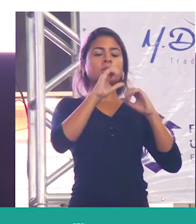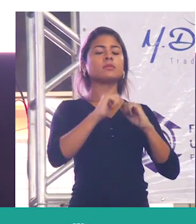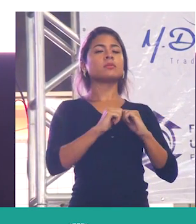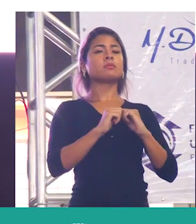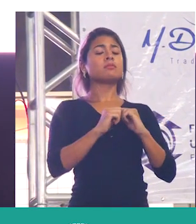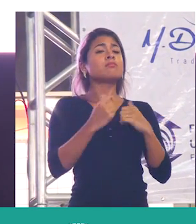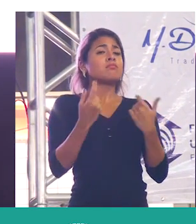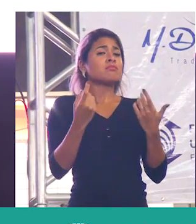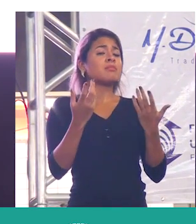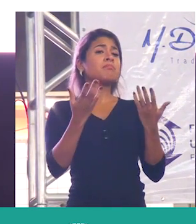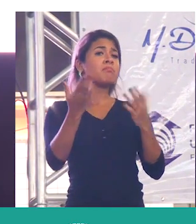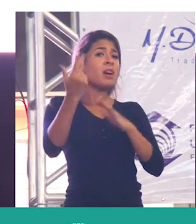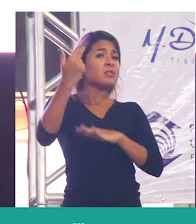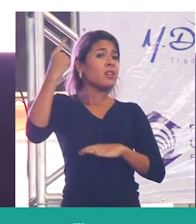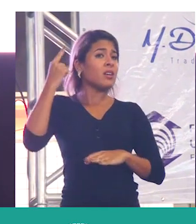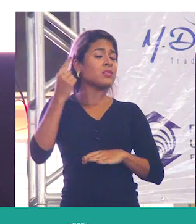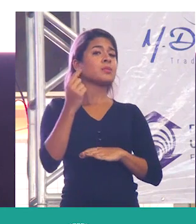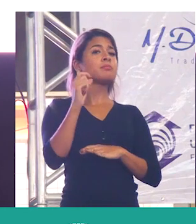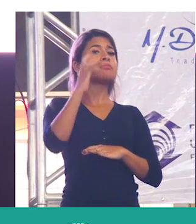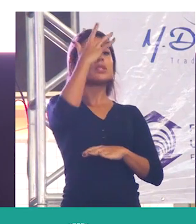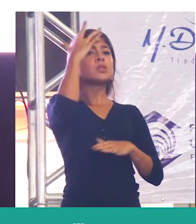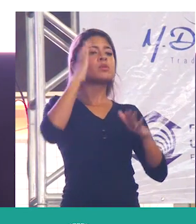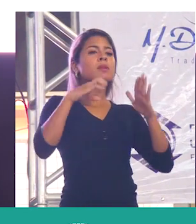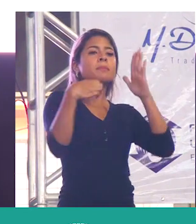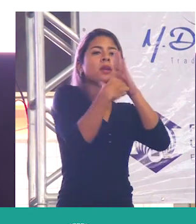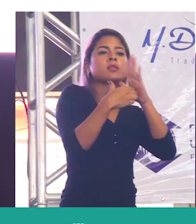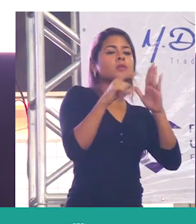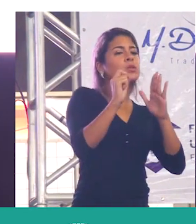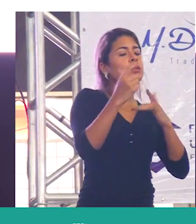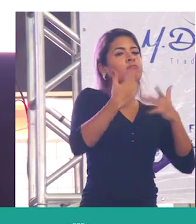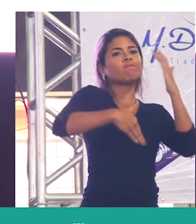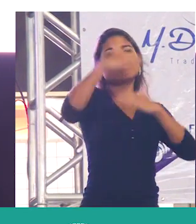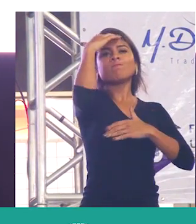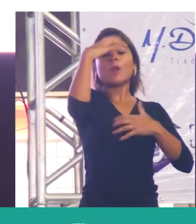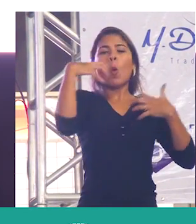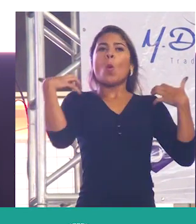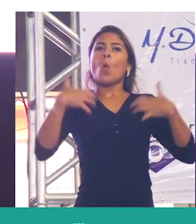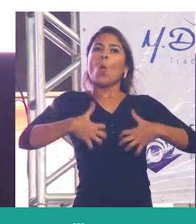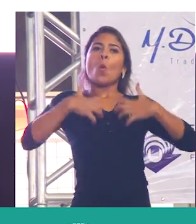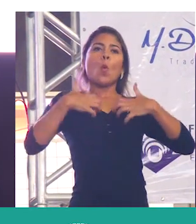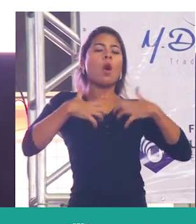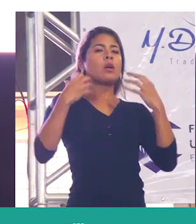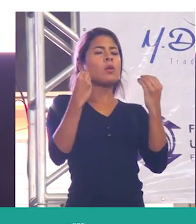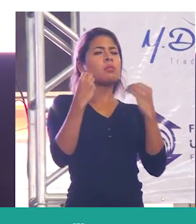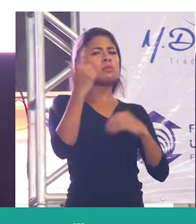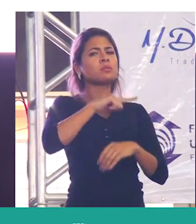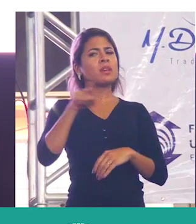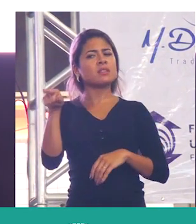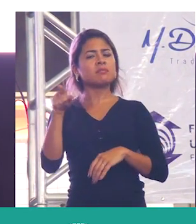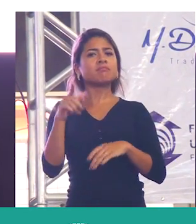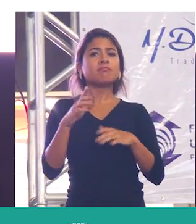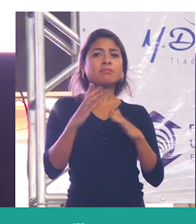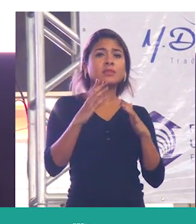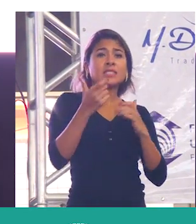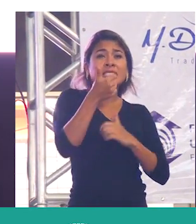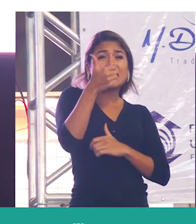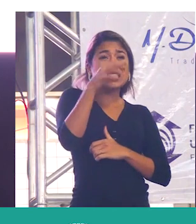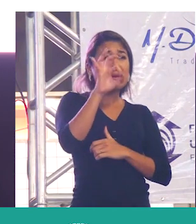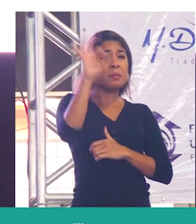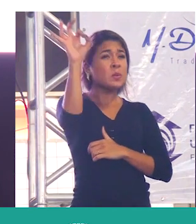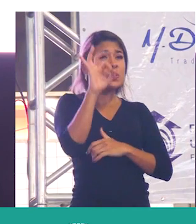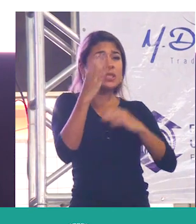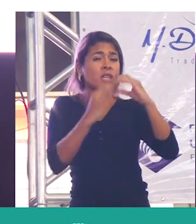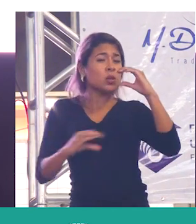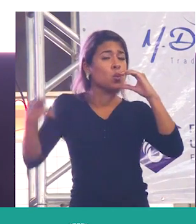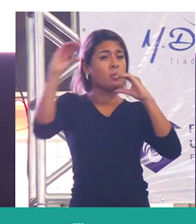setor empresarial ficou louco. Como é que se propõe dar um aumento no salário mínimo de 100%? É